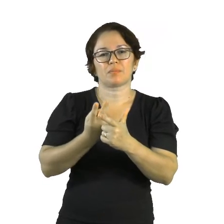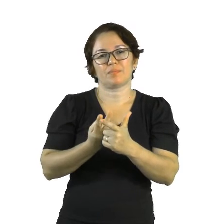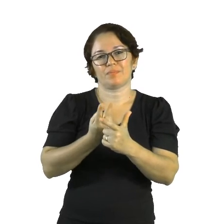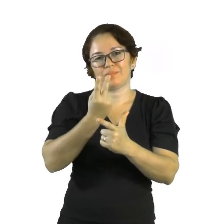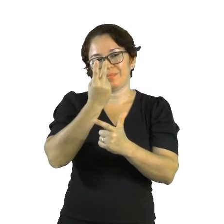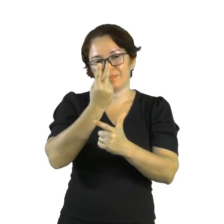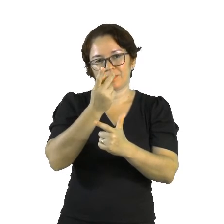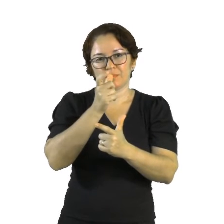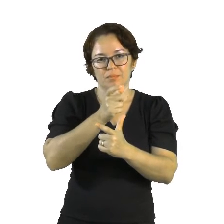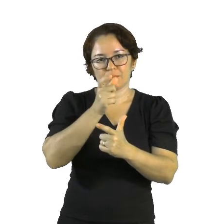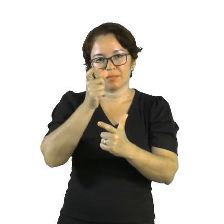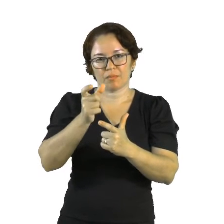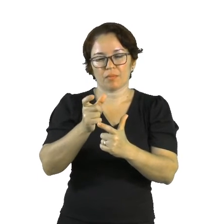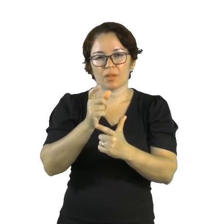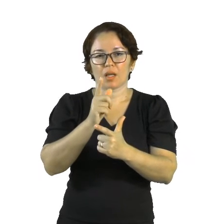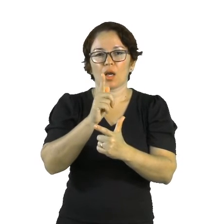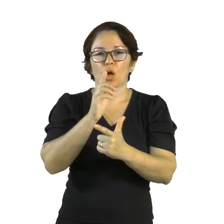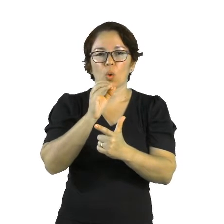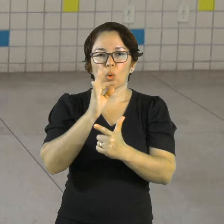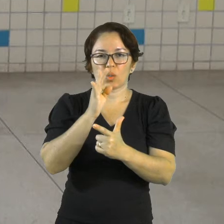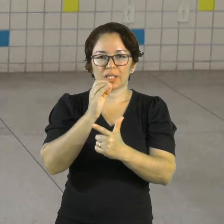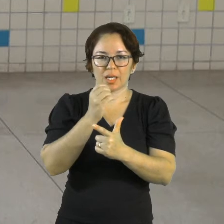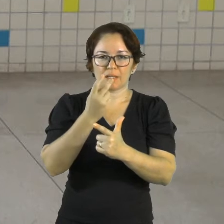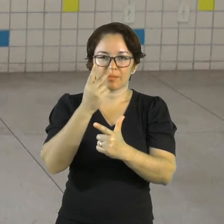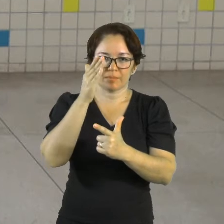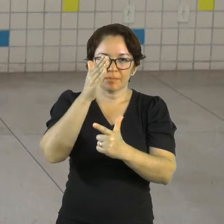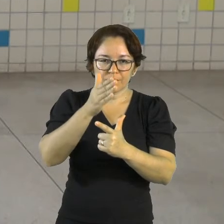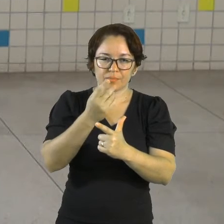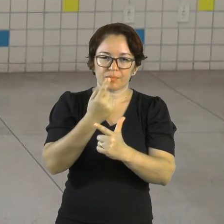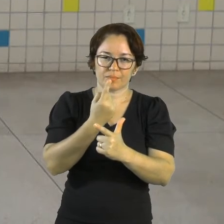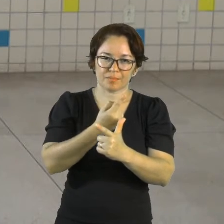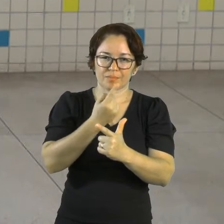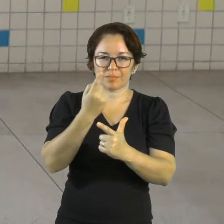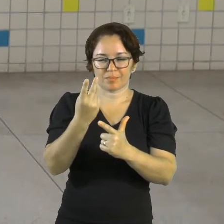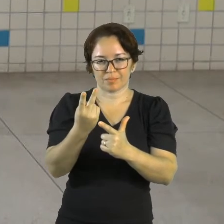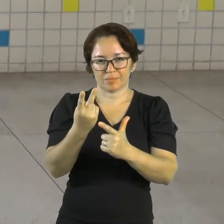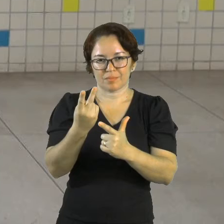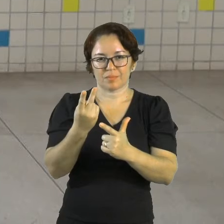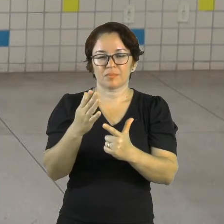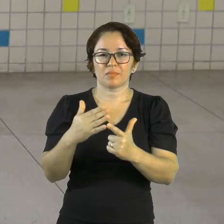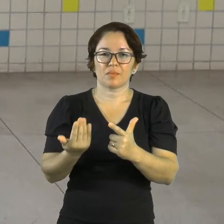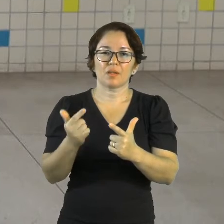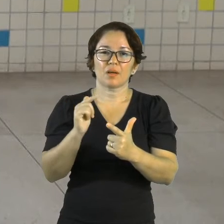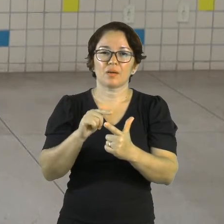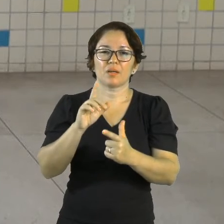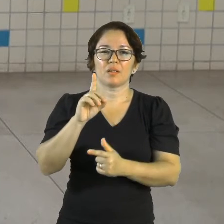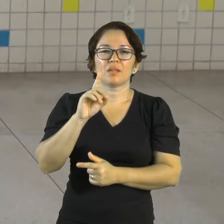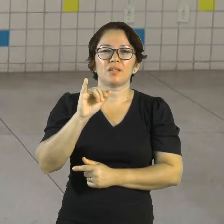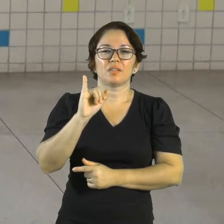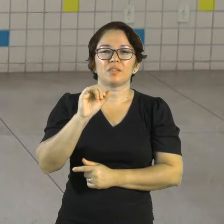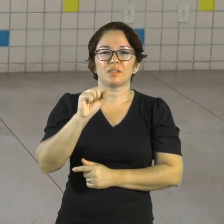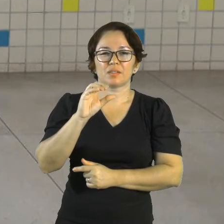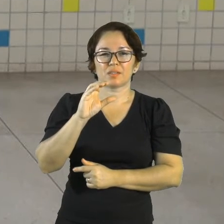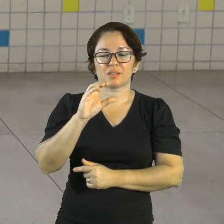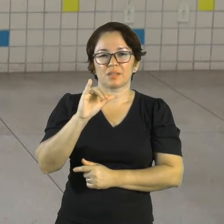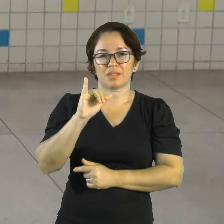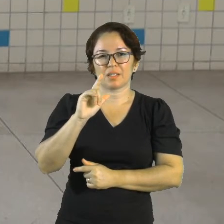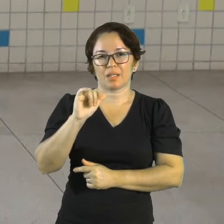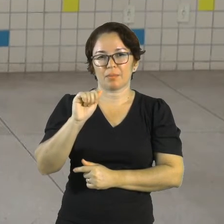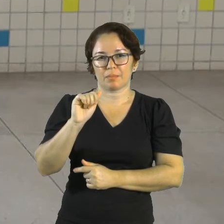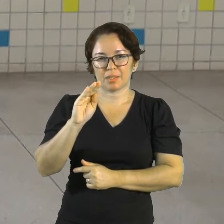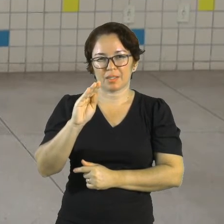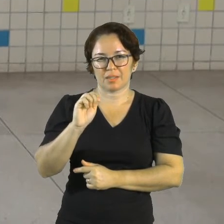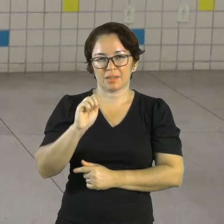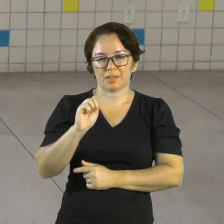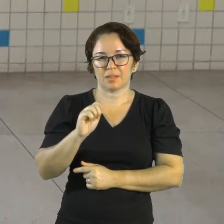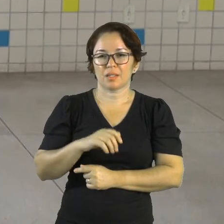2. Gota. 2 sílabas. Então, ela é classificada como dissílaba. E qual é a sílaba